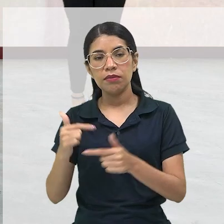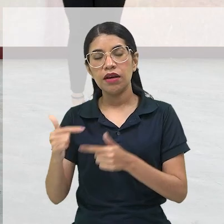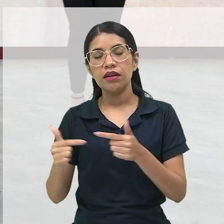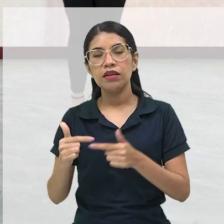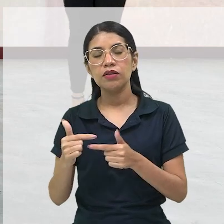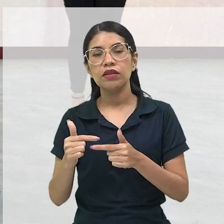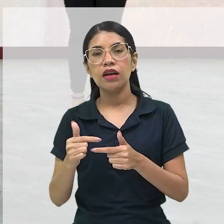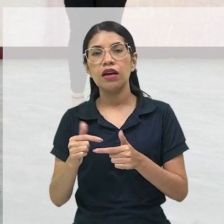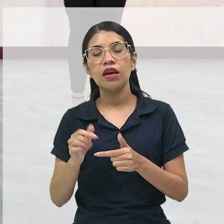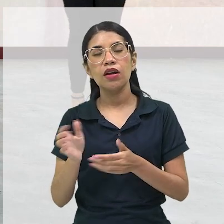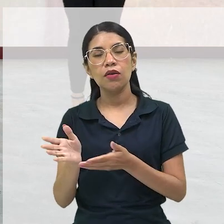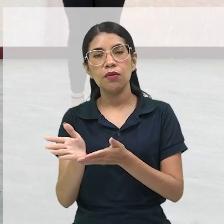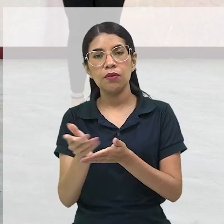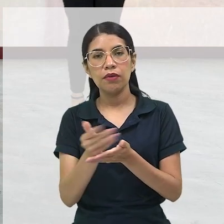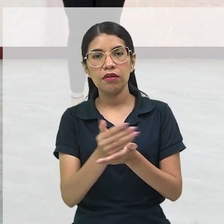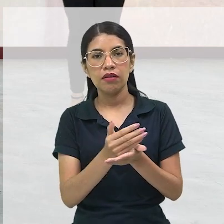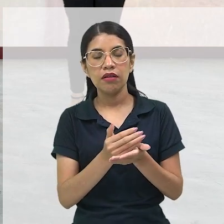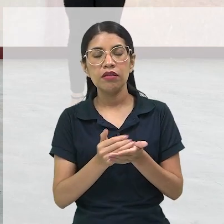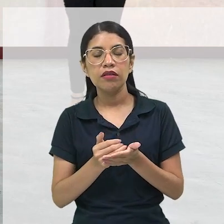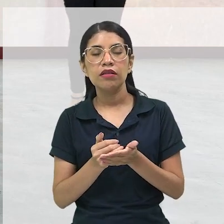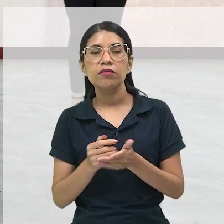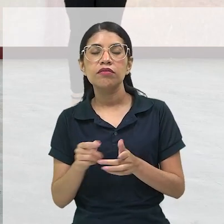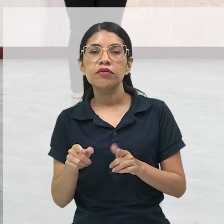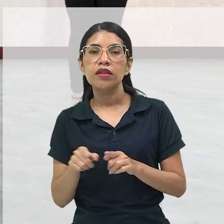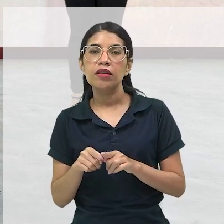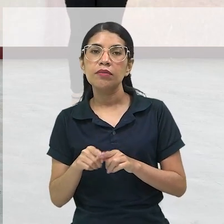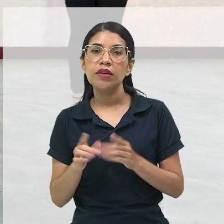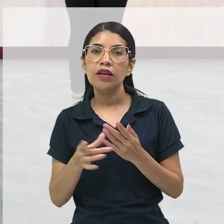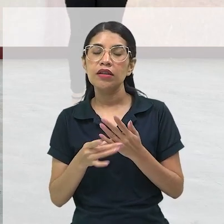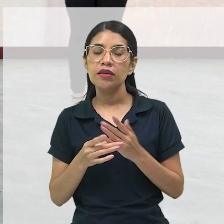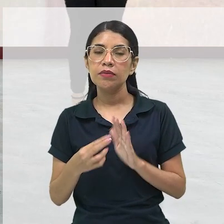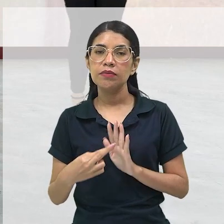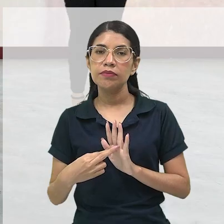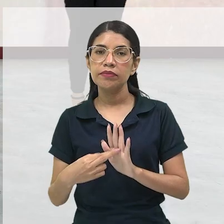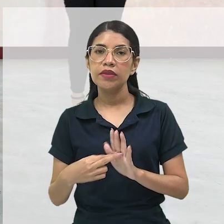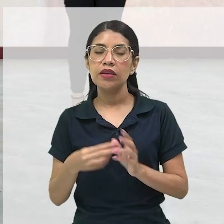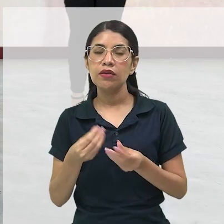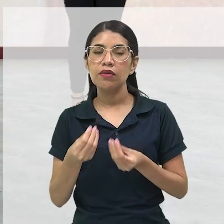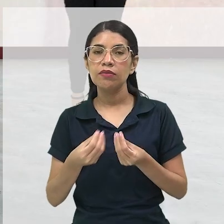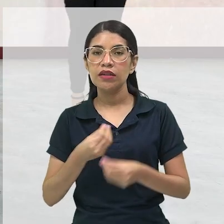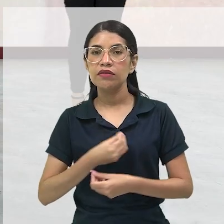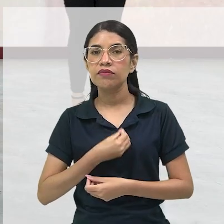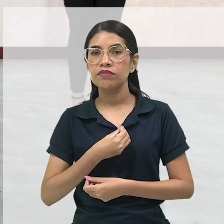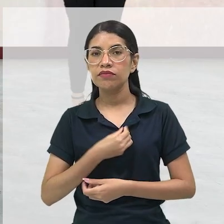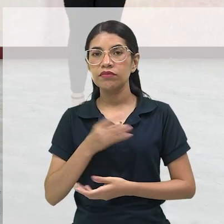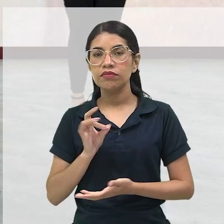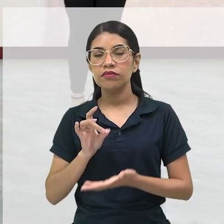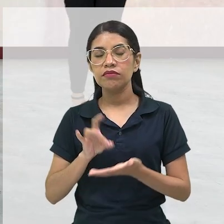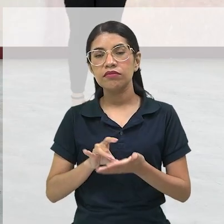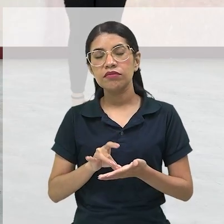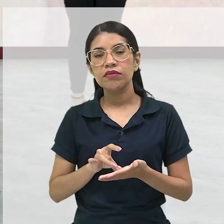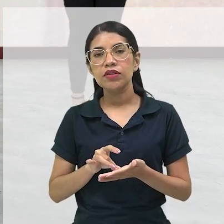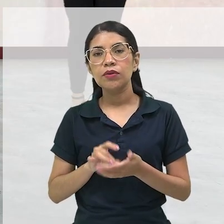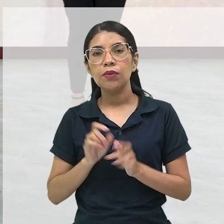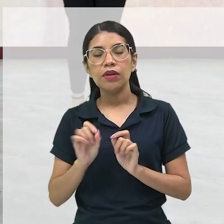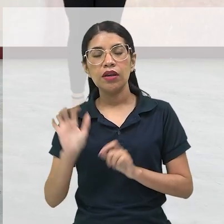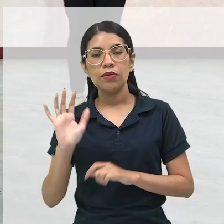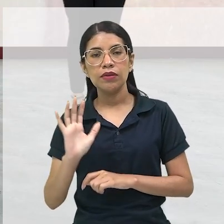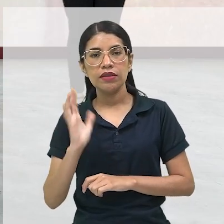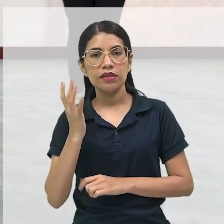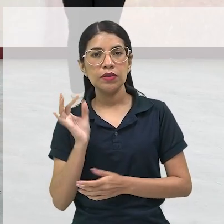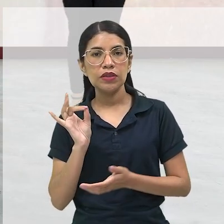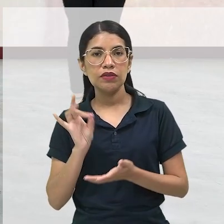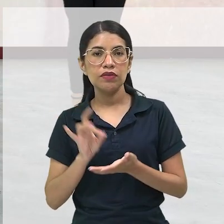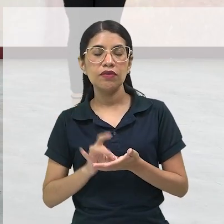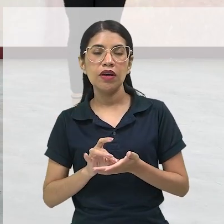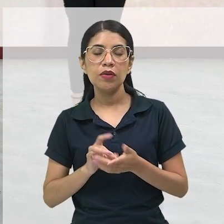na plantação, na colheita, e o realismo ele traz isso, uma representação do real, aquilo que realmente estava acontecendo, com